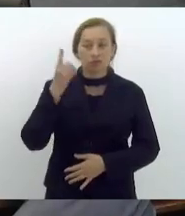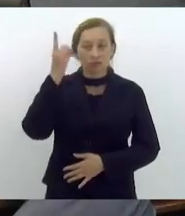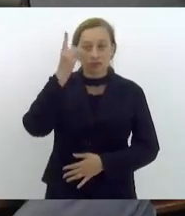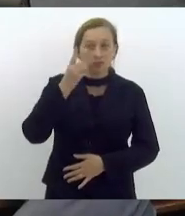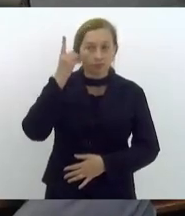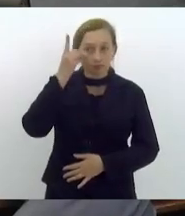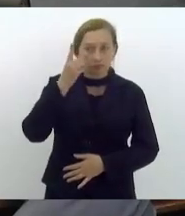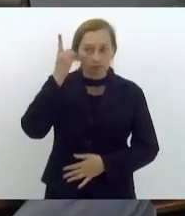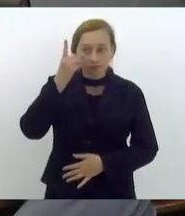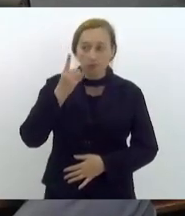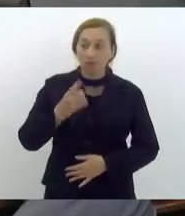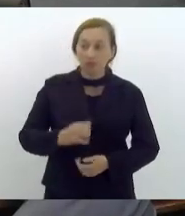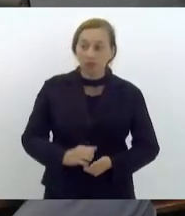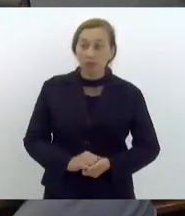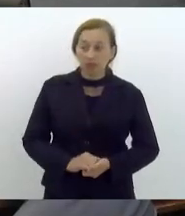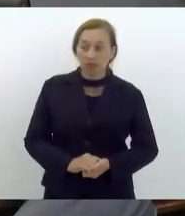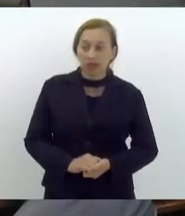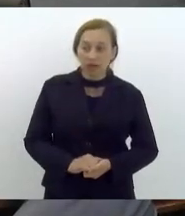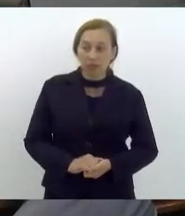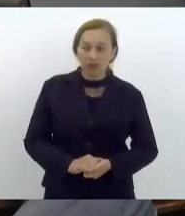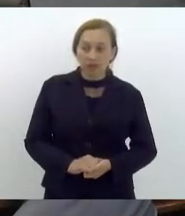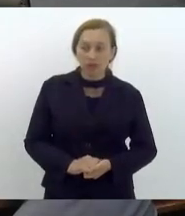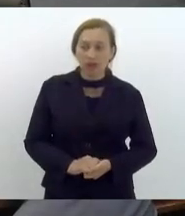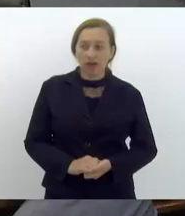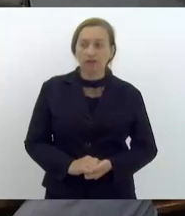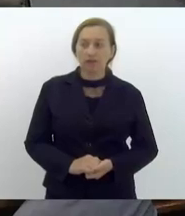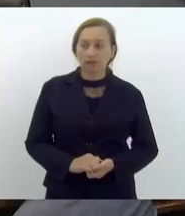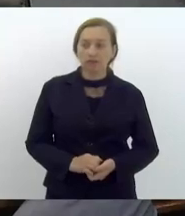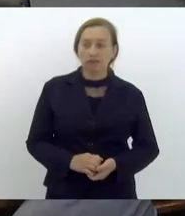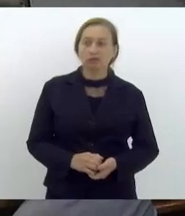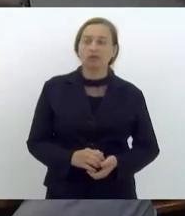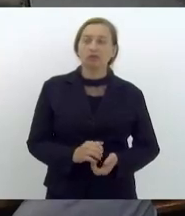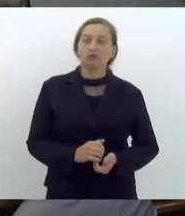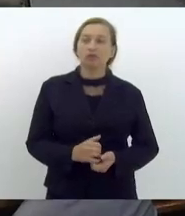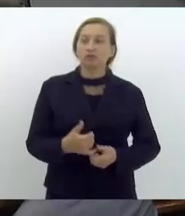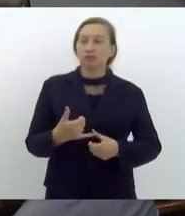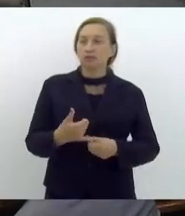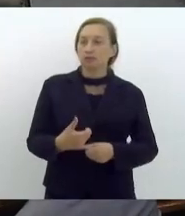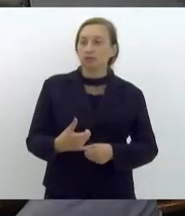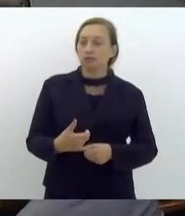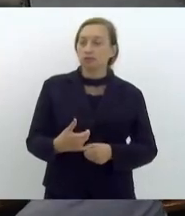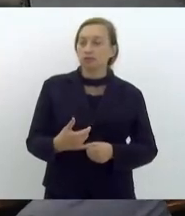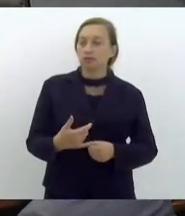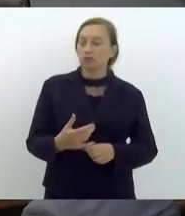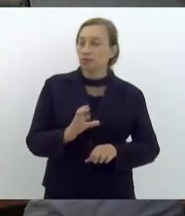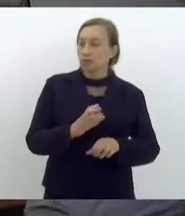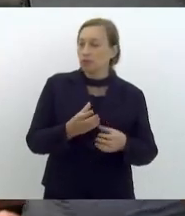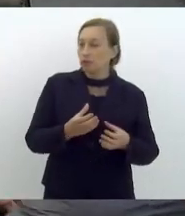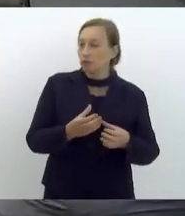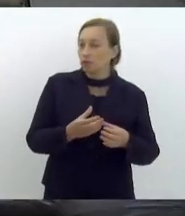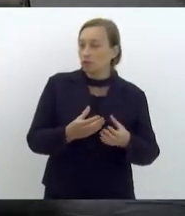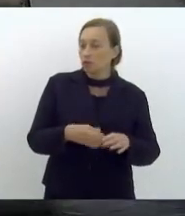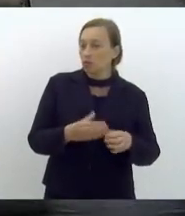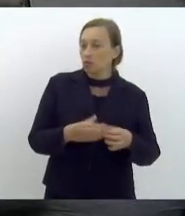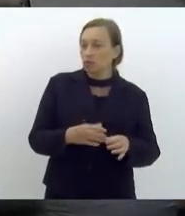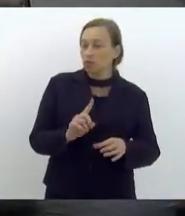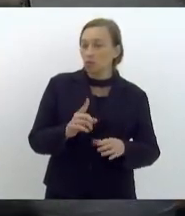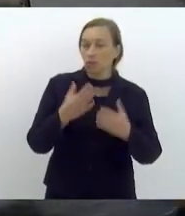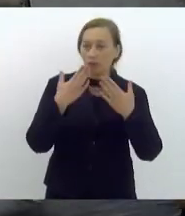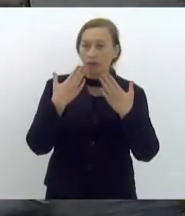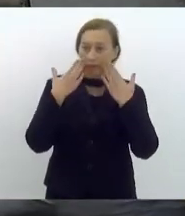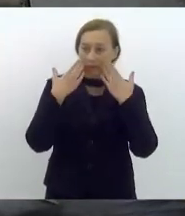que quem ganha concurso de robustez infantil não representa Boa